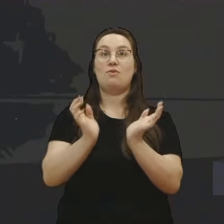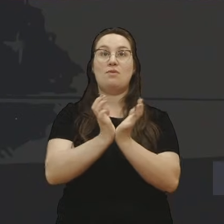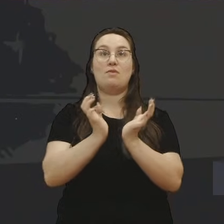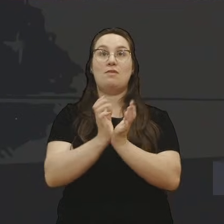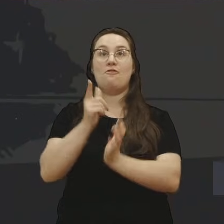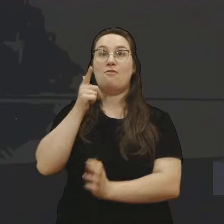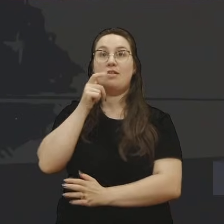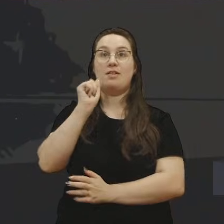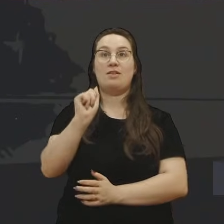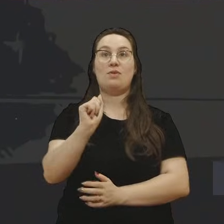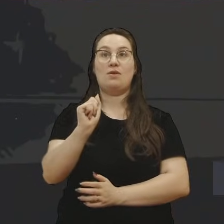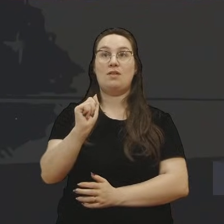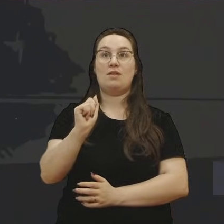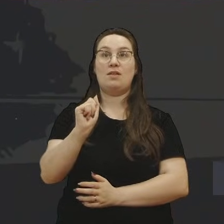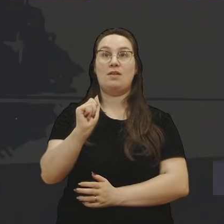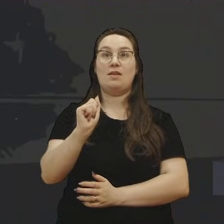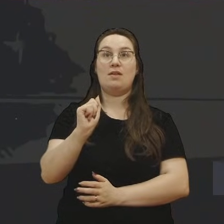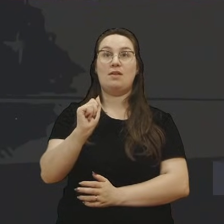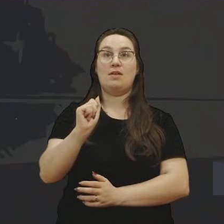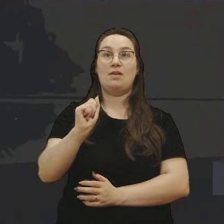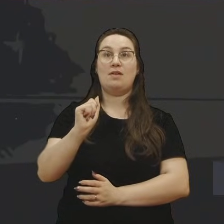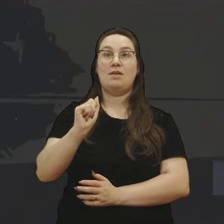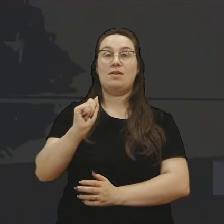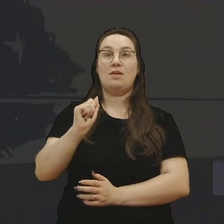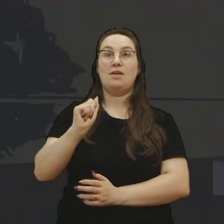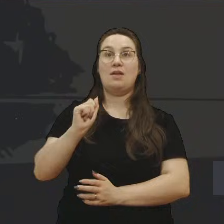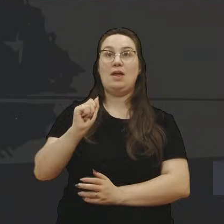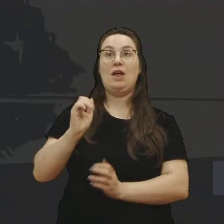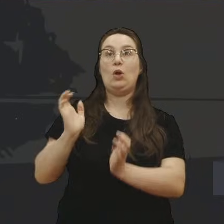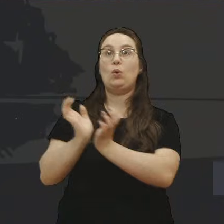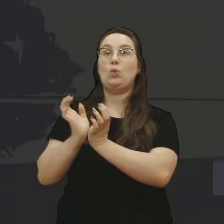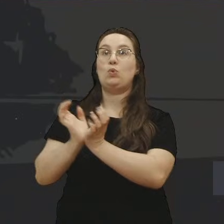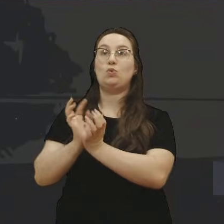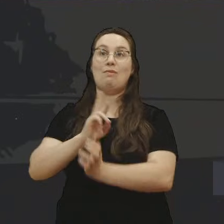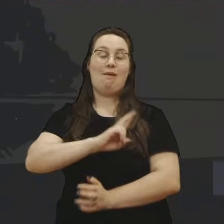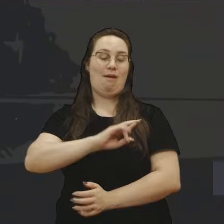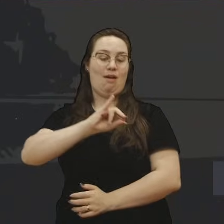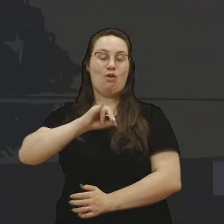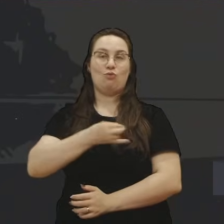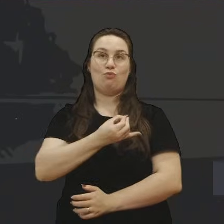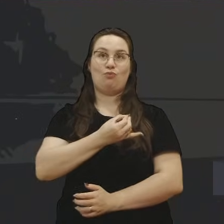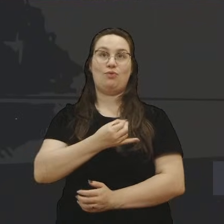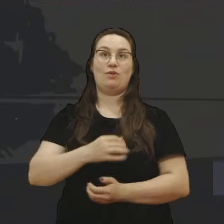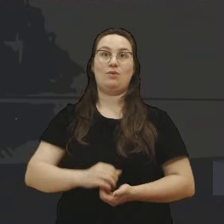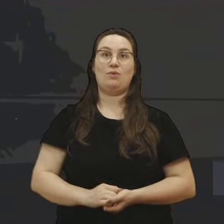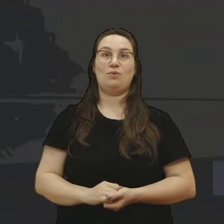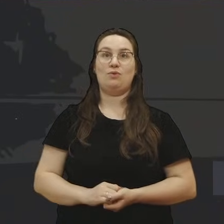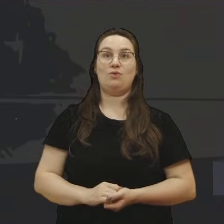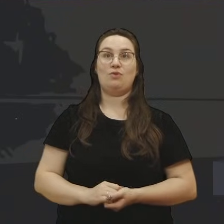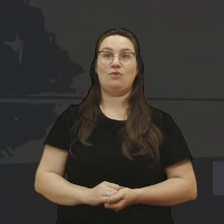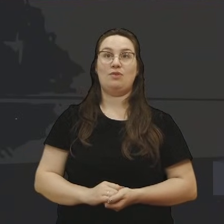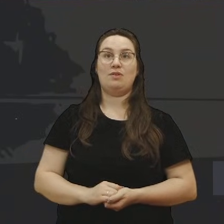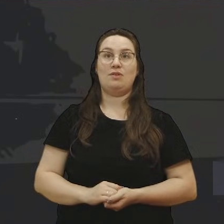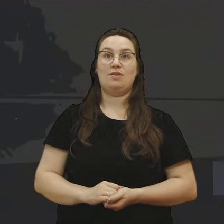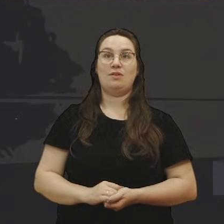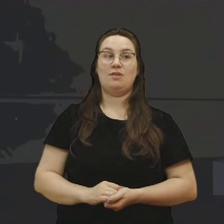vencedoras. Departamento de Badminton do Recreio da Juventude.